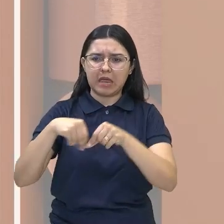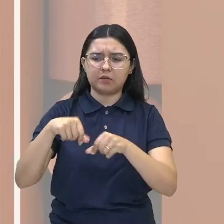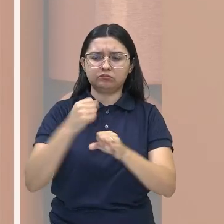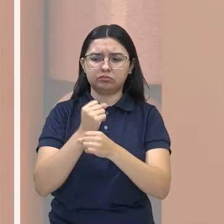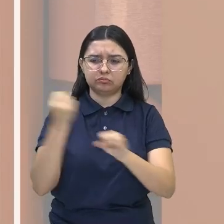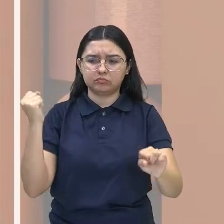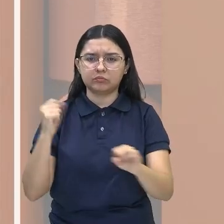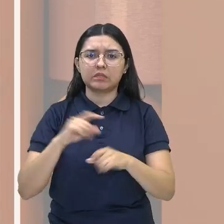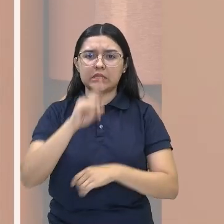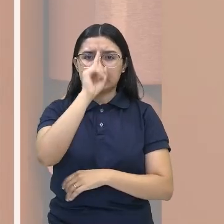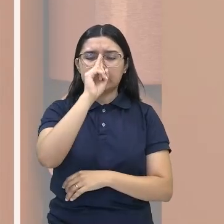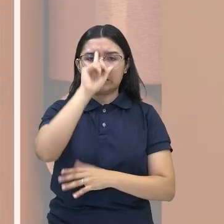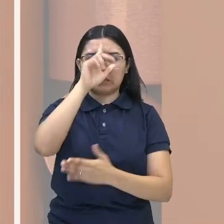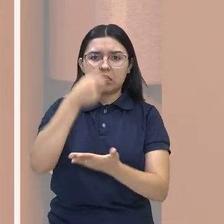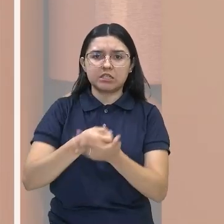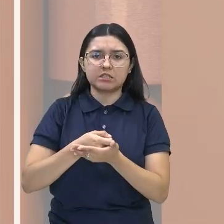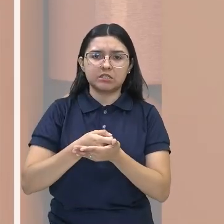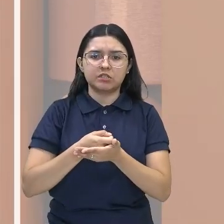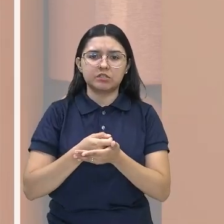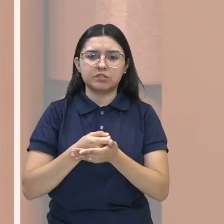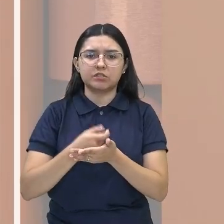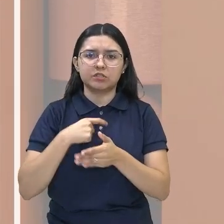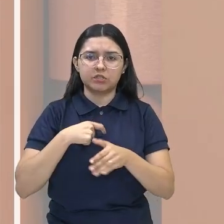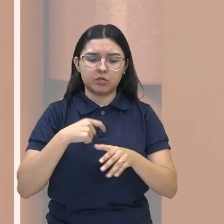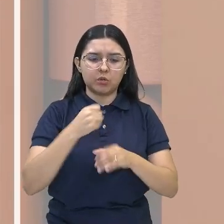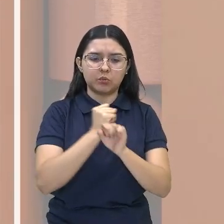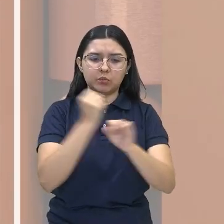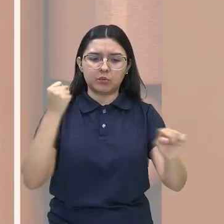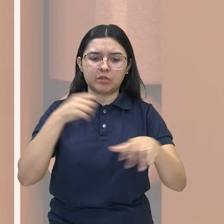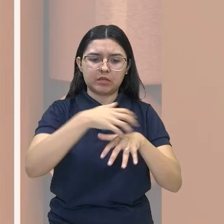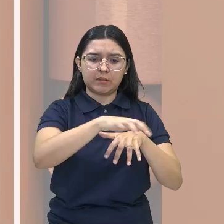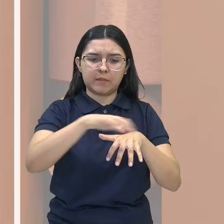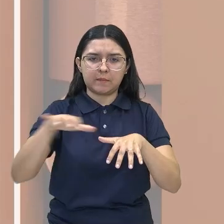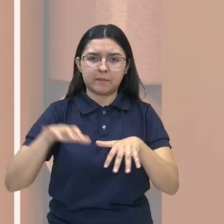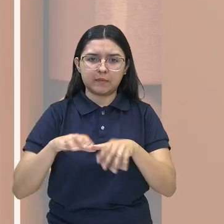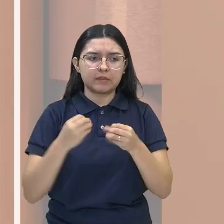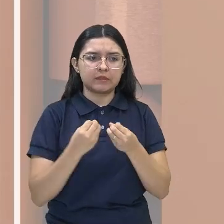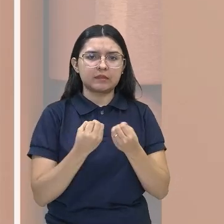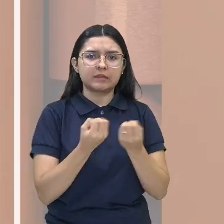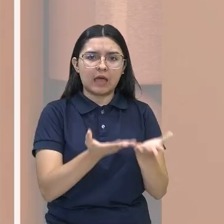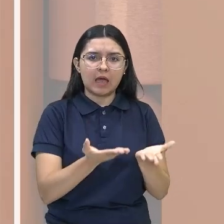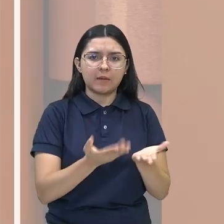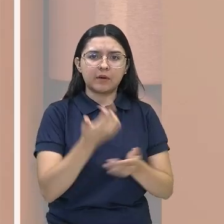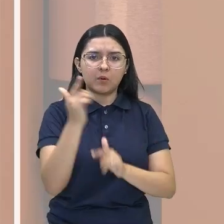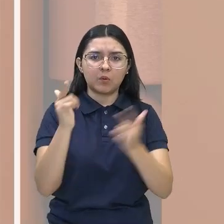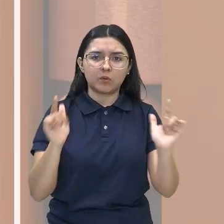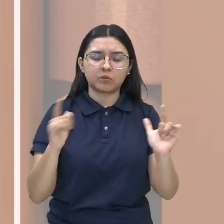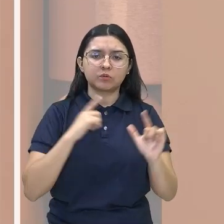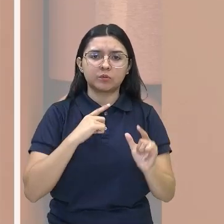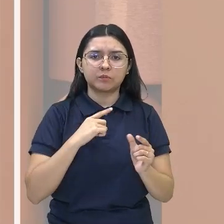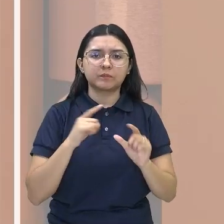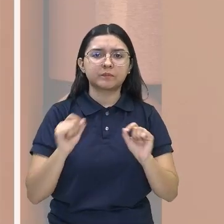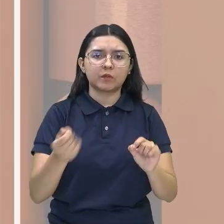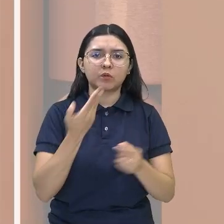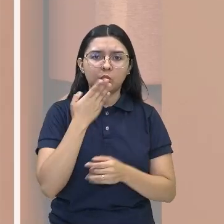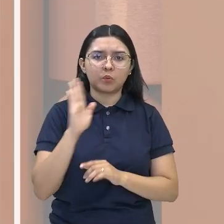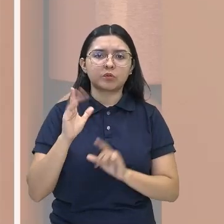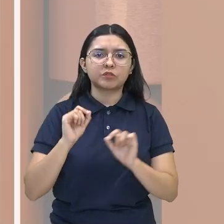que decide, então, dividir o seu território doando a outros nobres em troca ali de um juramento